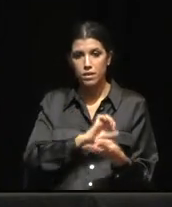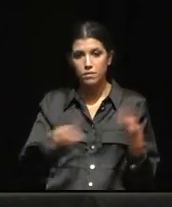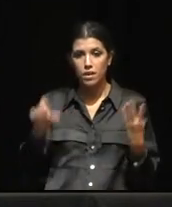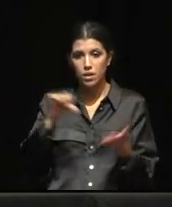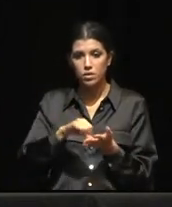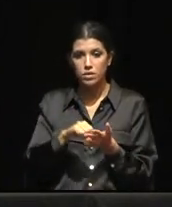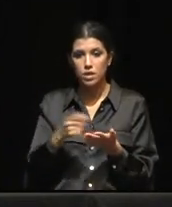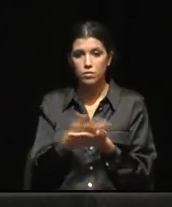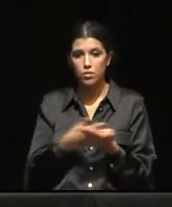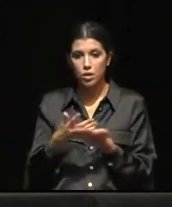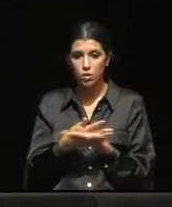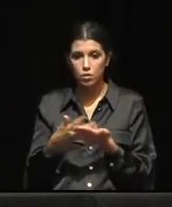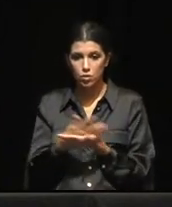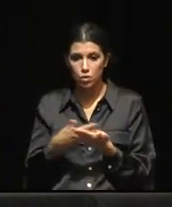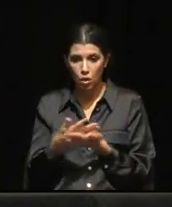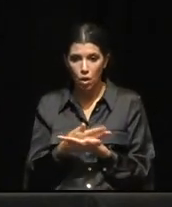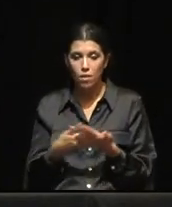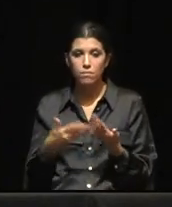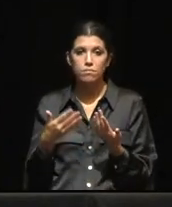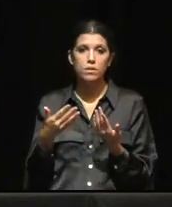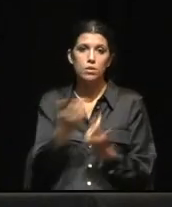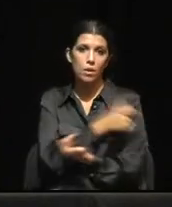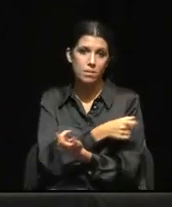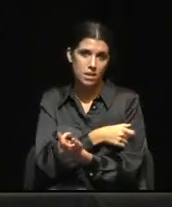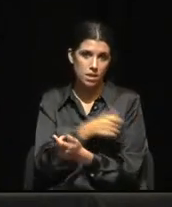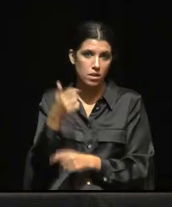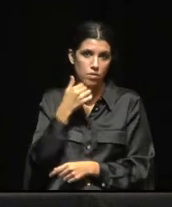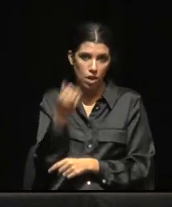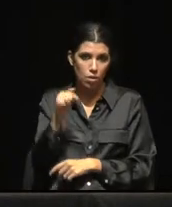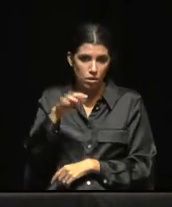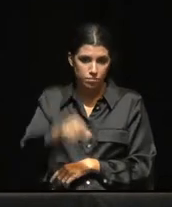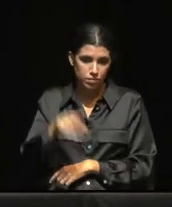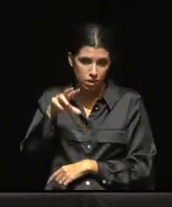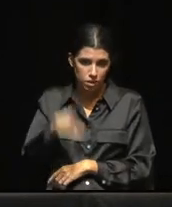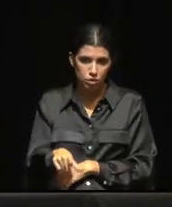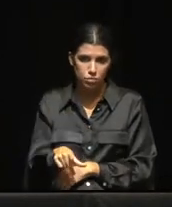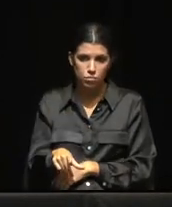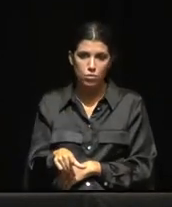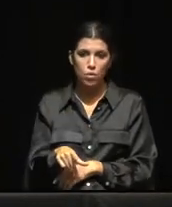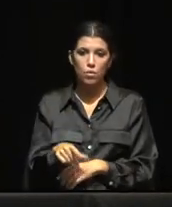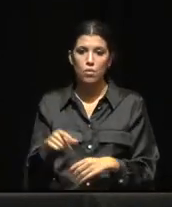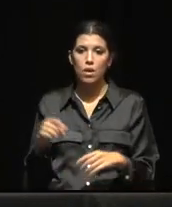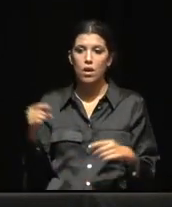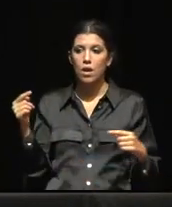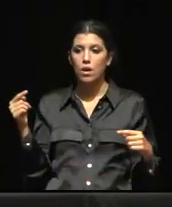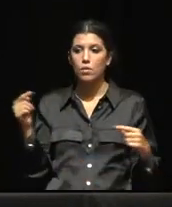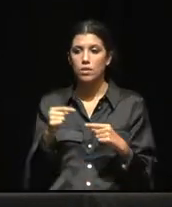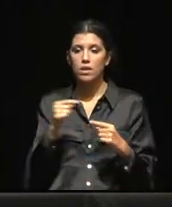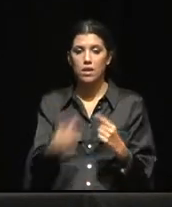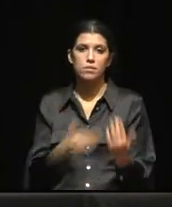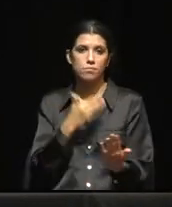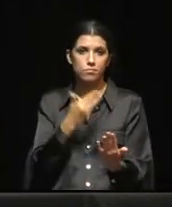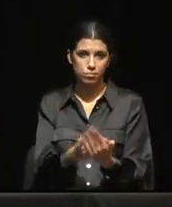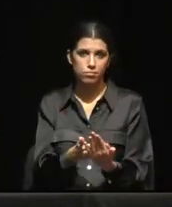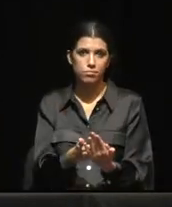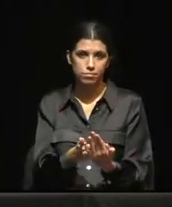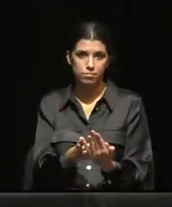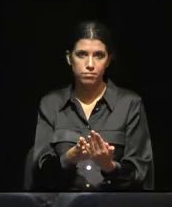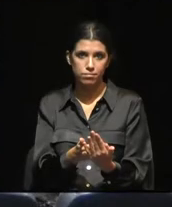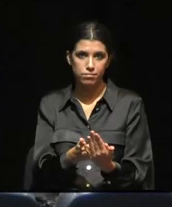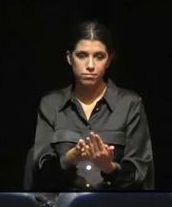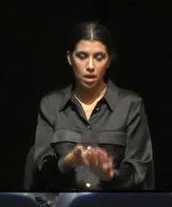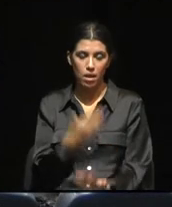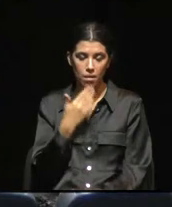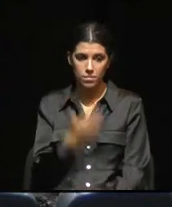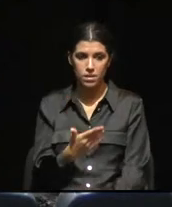económico e cultural do taipi em Lisboa Lisboa 8 de Abril de 2024 o grupo Municipal do cdspp